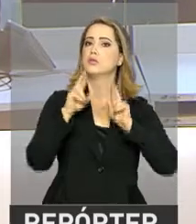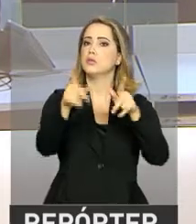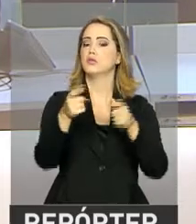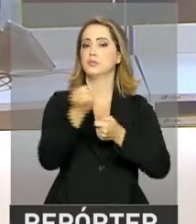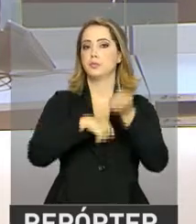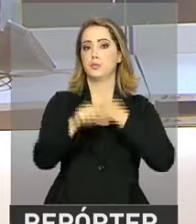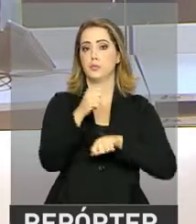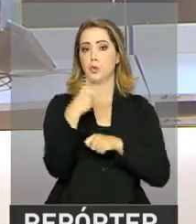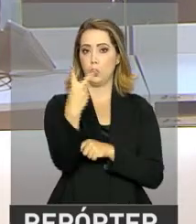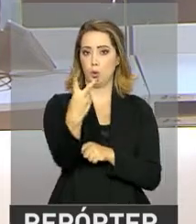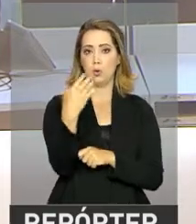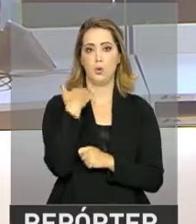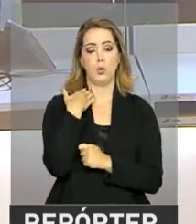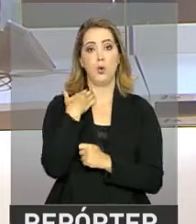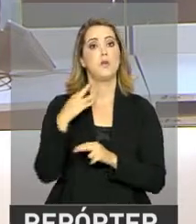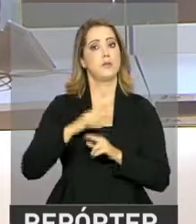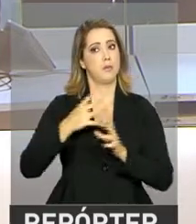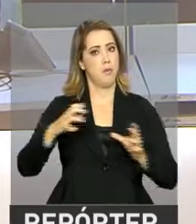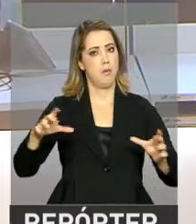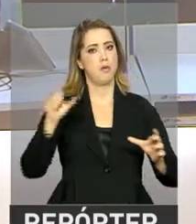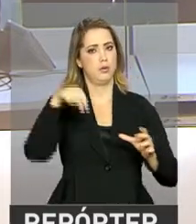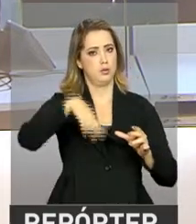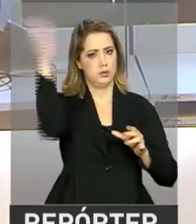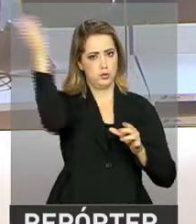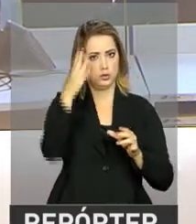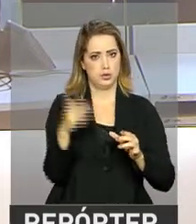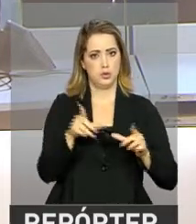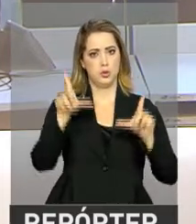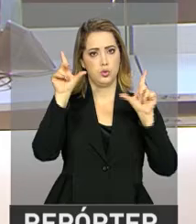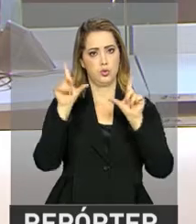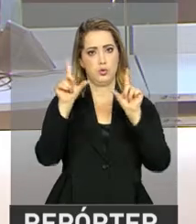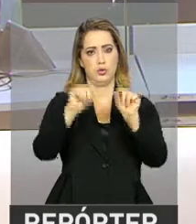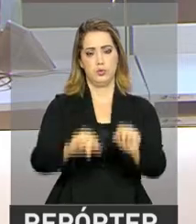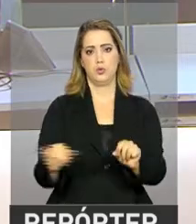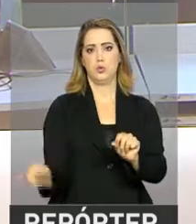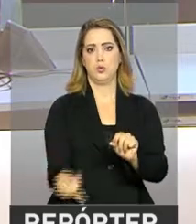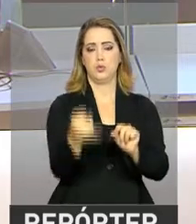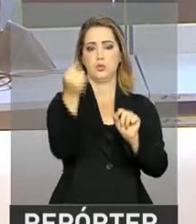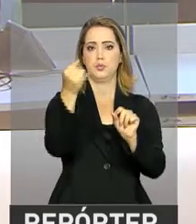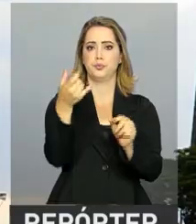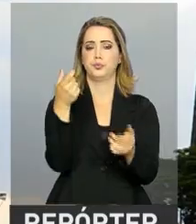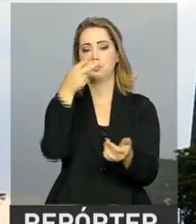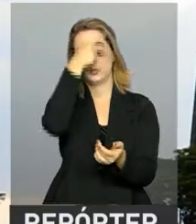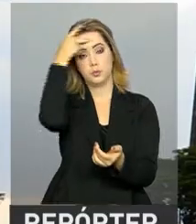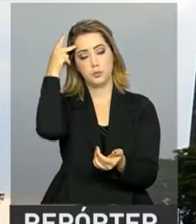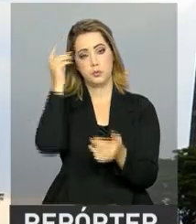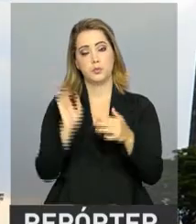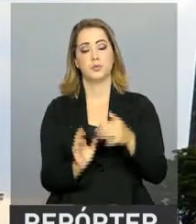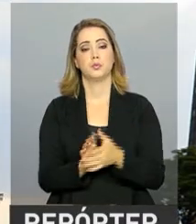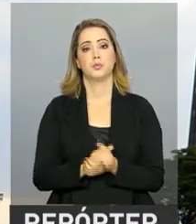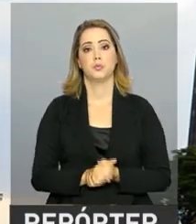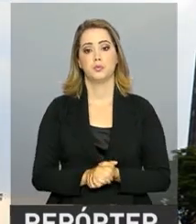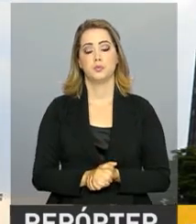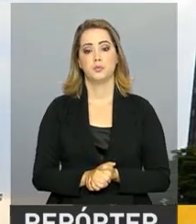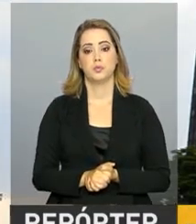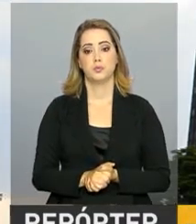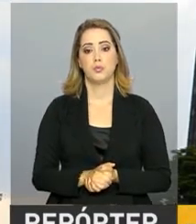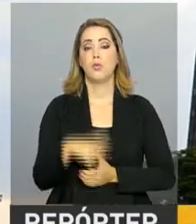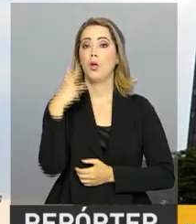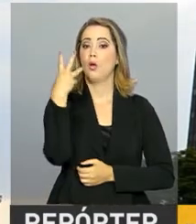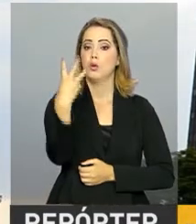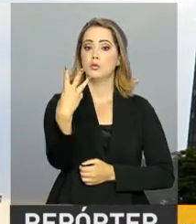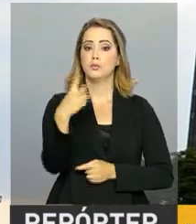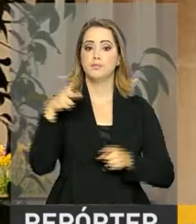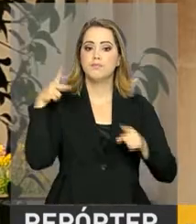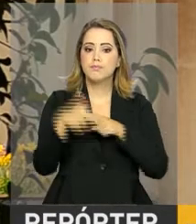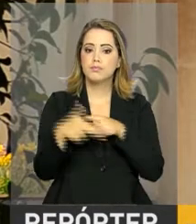bancos brasileiros decidiram reduzir as taxas cobradas dos consumidores. Foi o terceiro corte